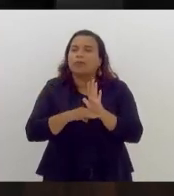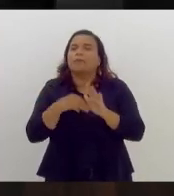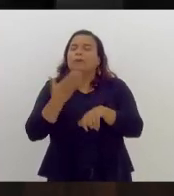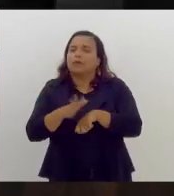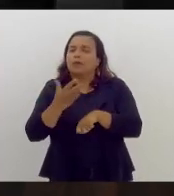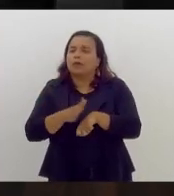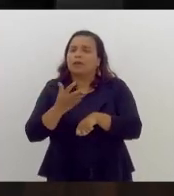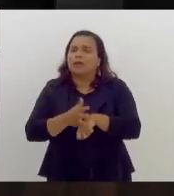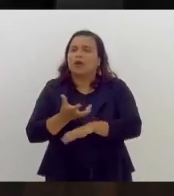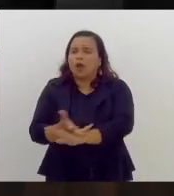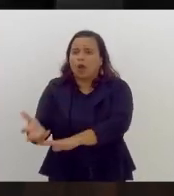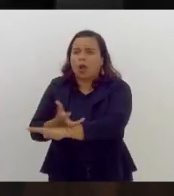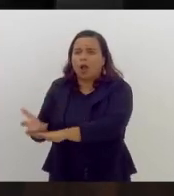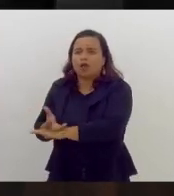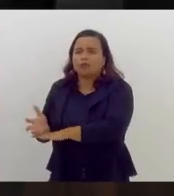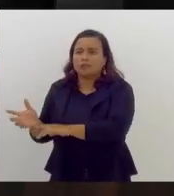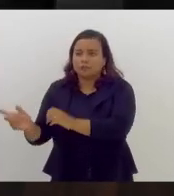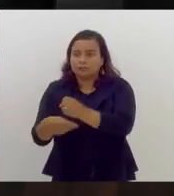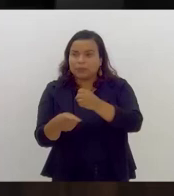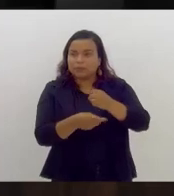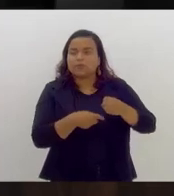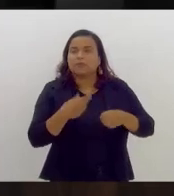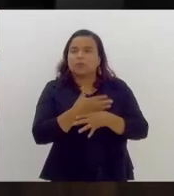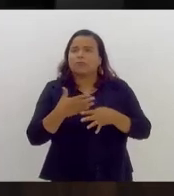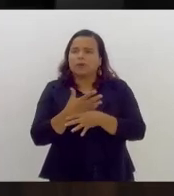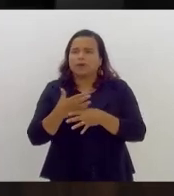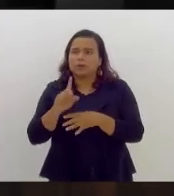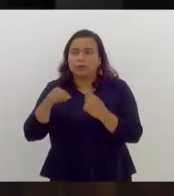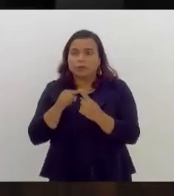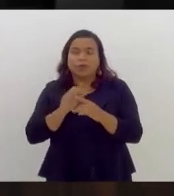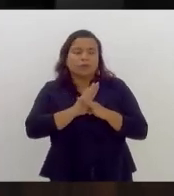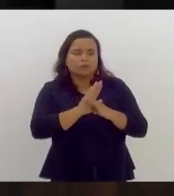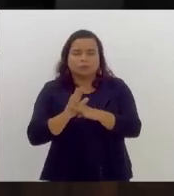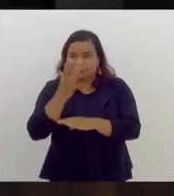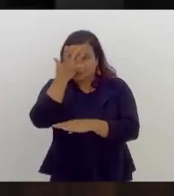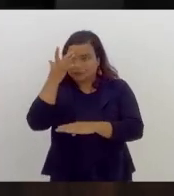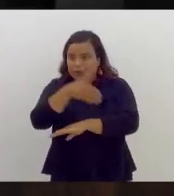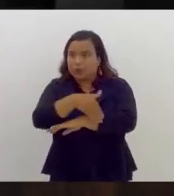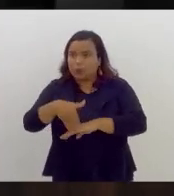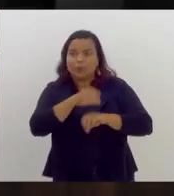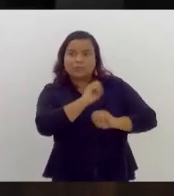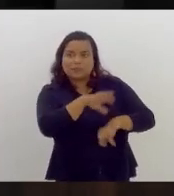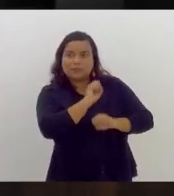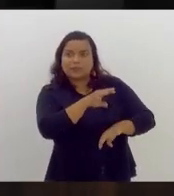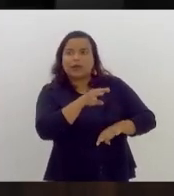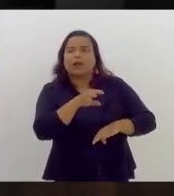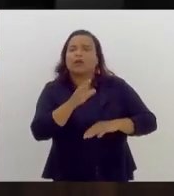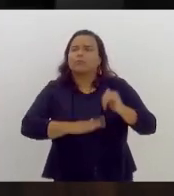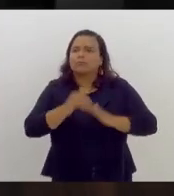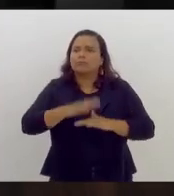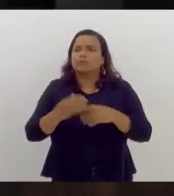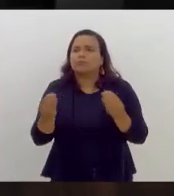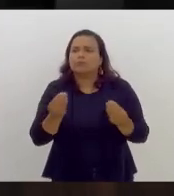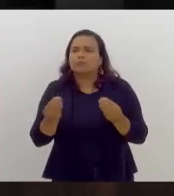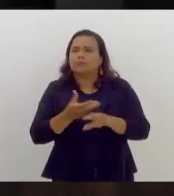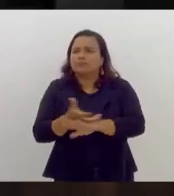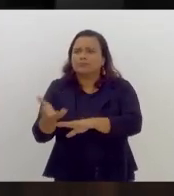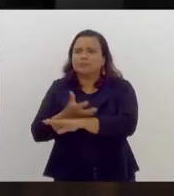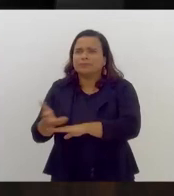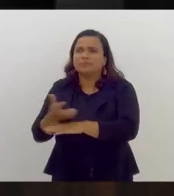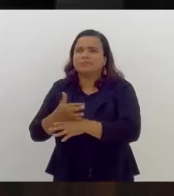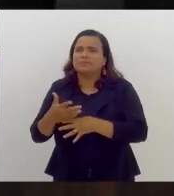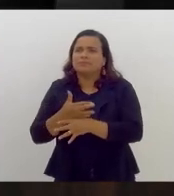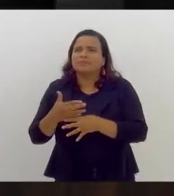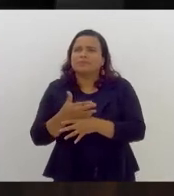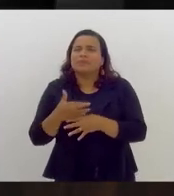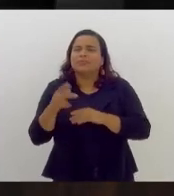Urbana, com o objetivo de instruir pessoas em situação de rua, as práticas de agricultura urbana, agroecologia e fomentar a segurança alimentar